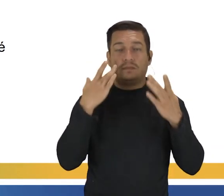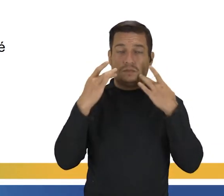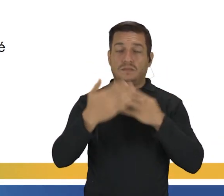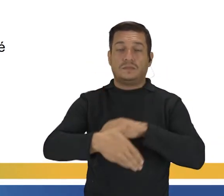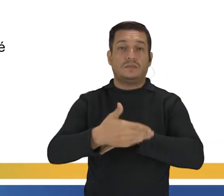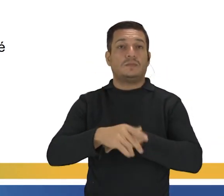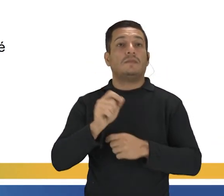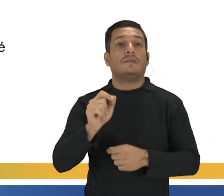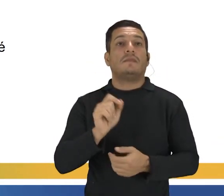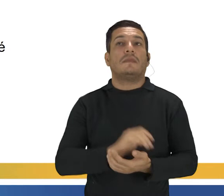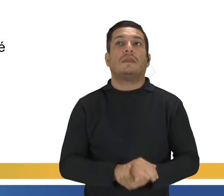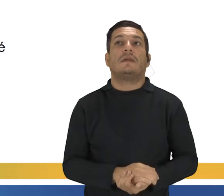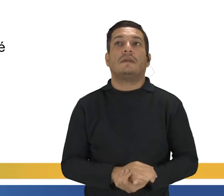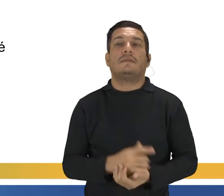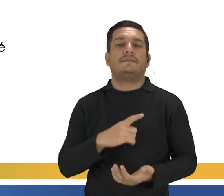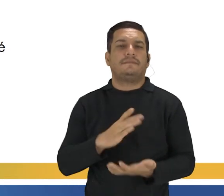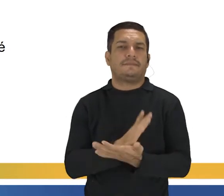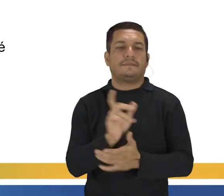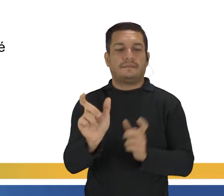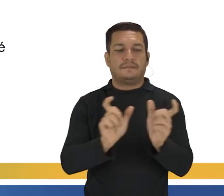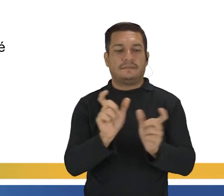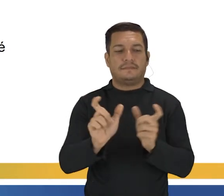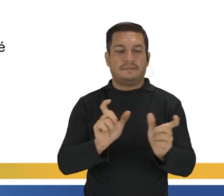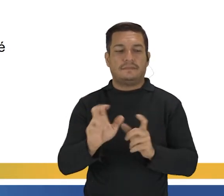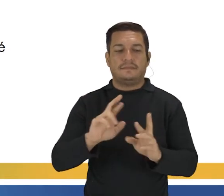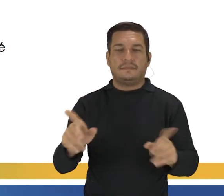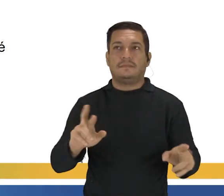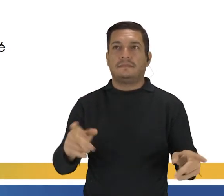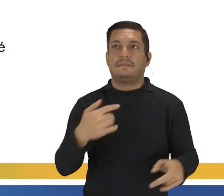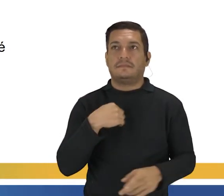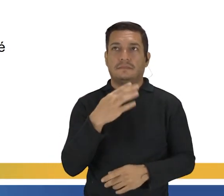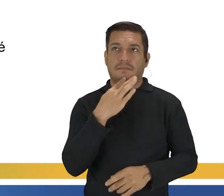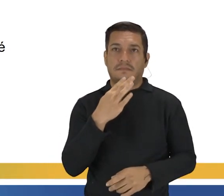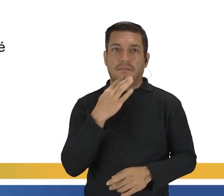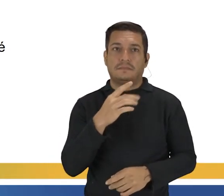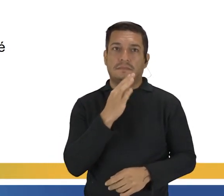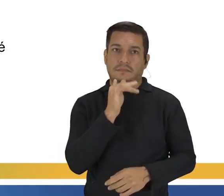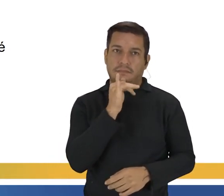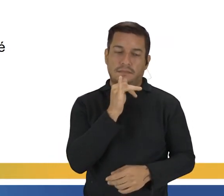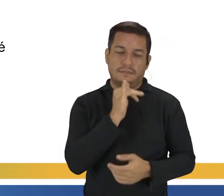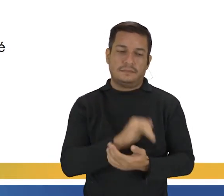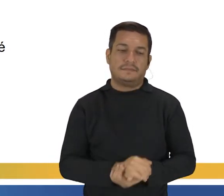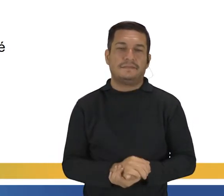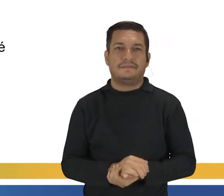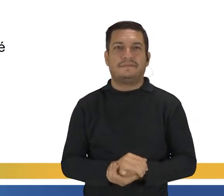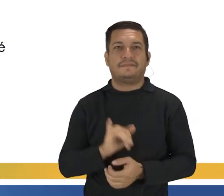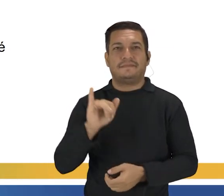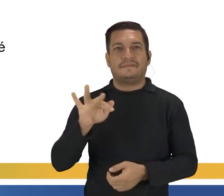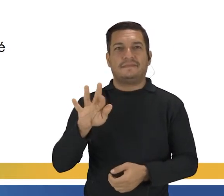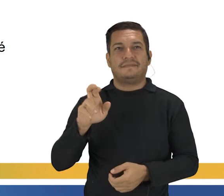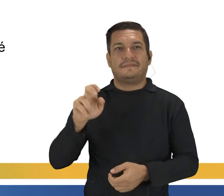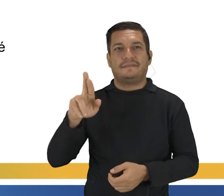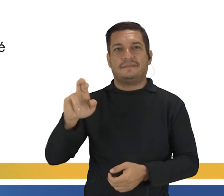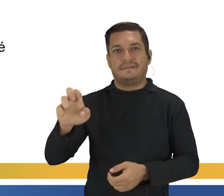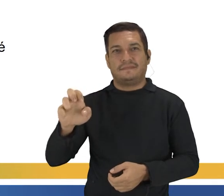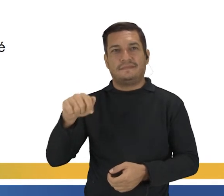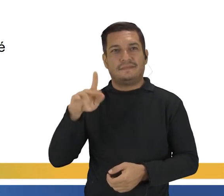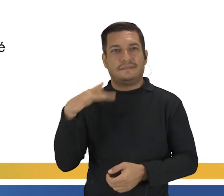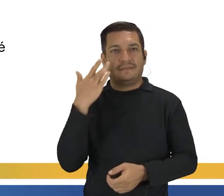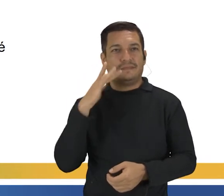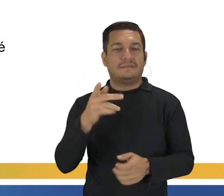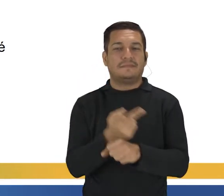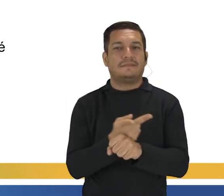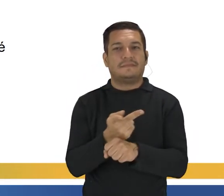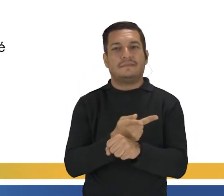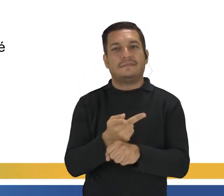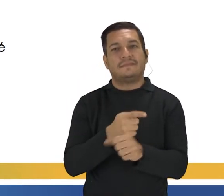de: professora, tem umas palavras diferentes que eu não conheço, como, por exemplo, infere. Quem não sabe,